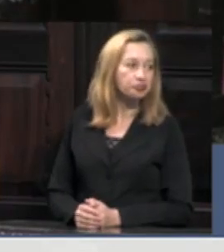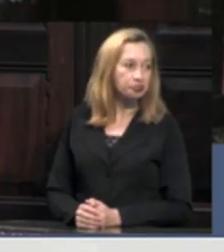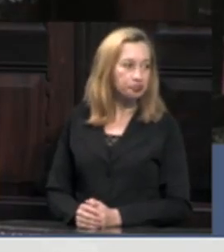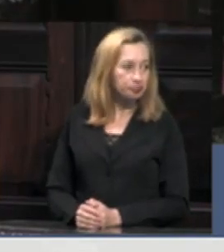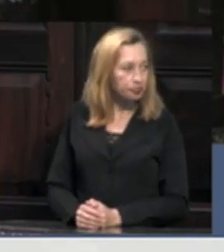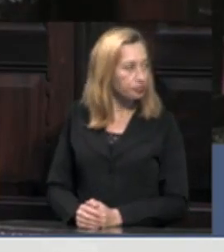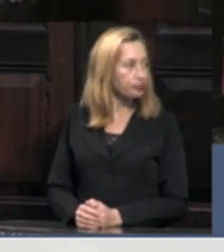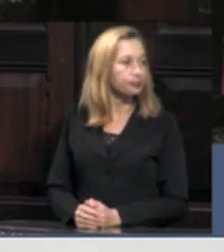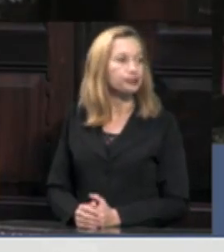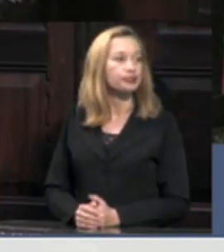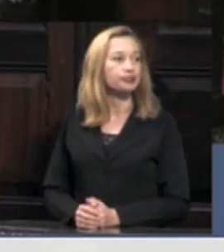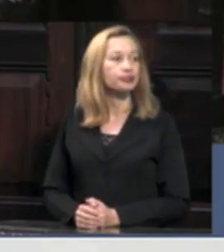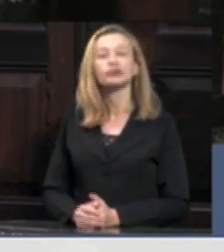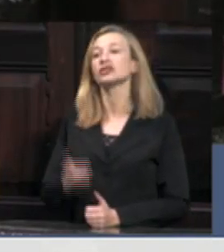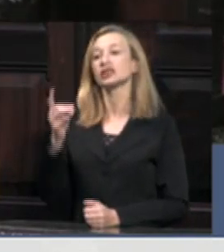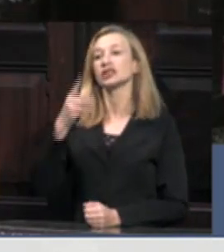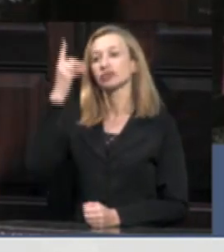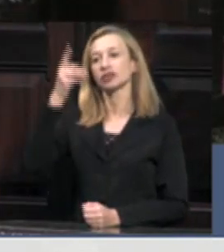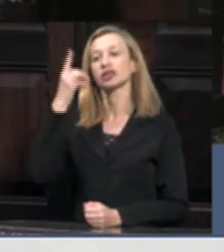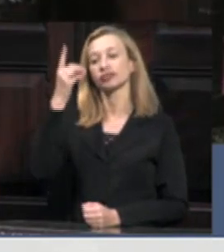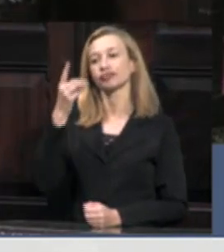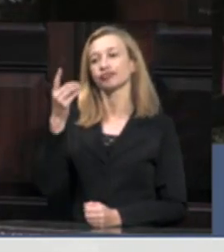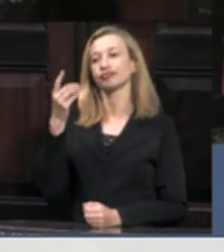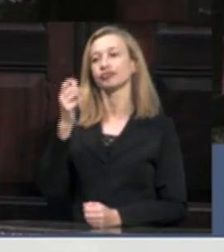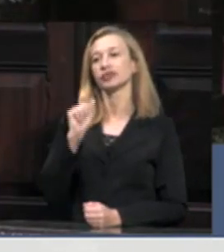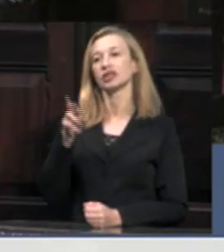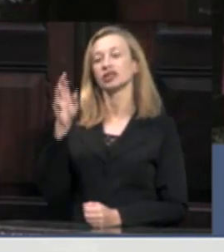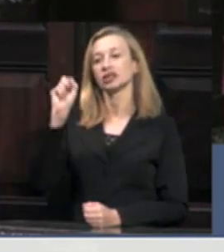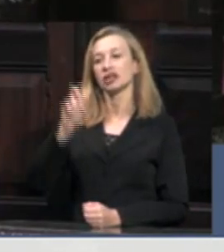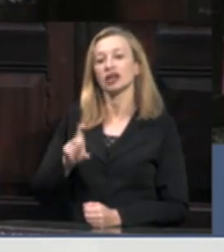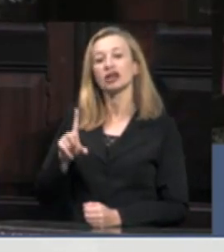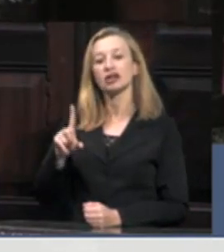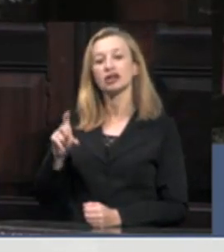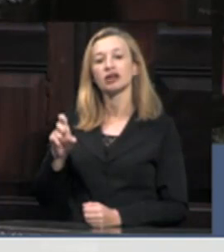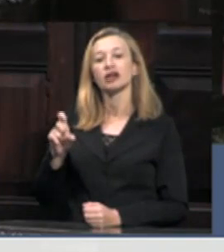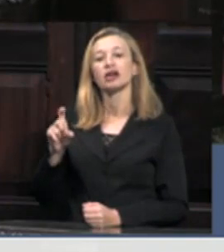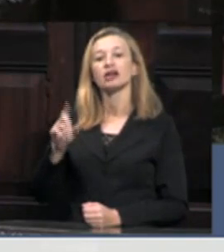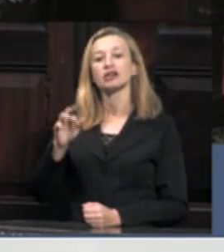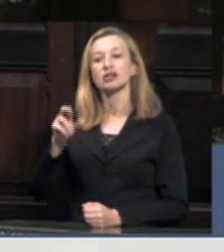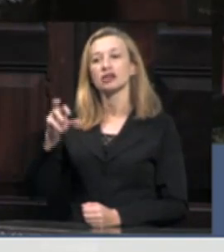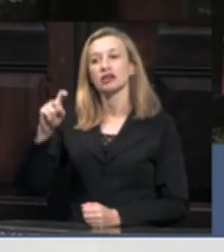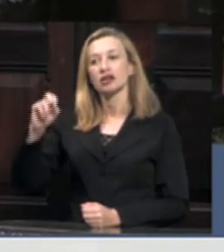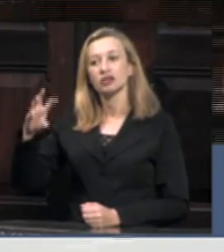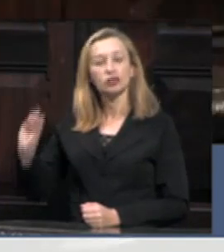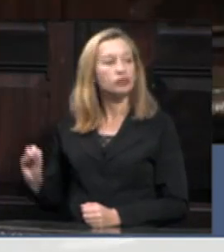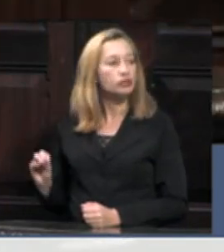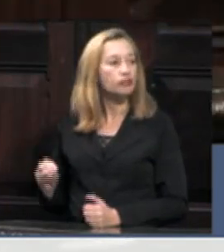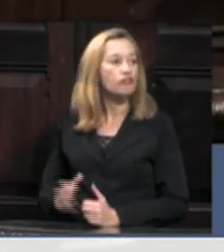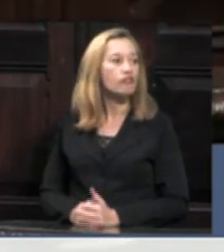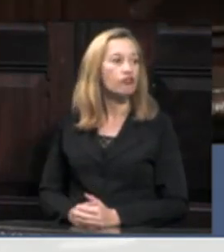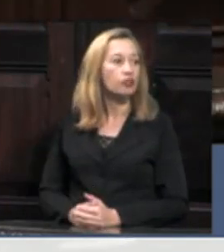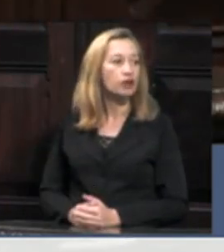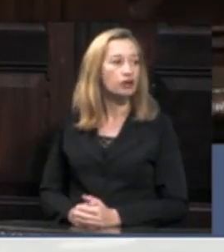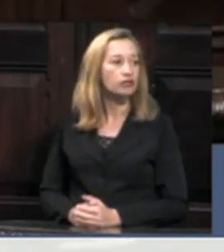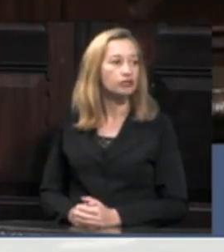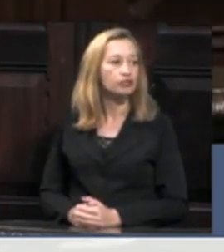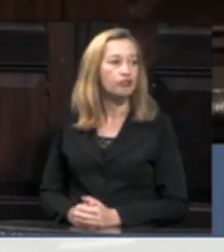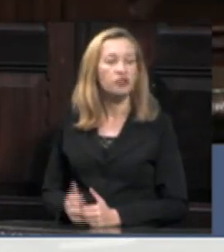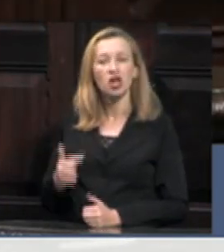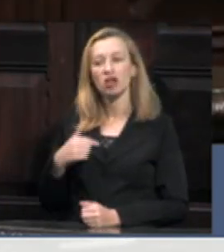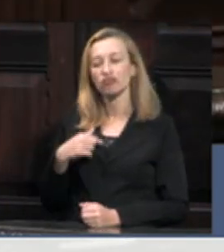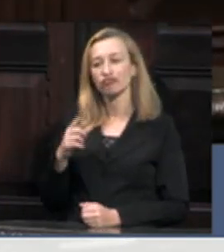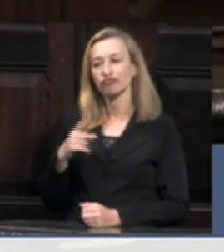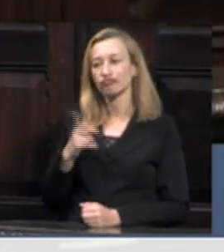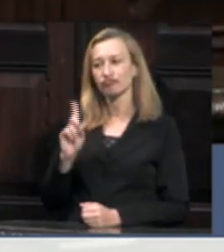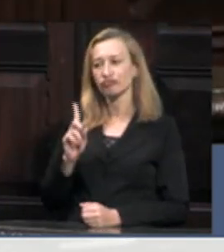senhor deputado André Siciliano, que preside essa audiência, senhoras e senhores deputados. Eu não iria me manifestar